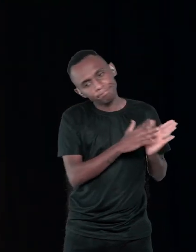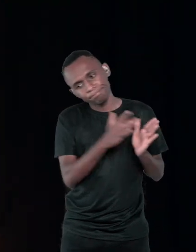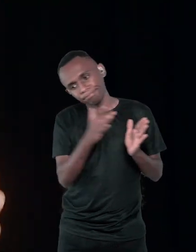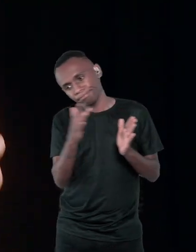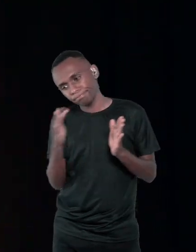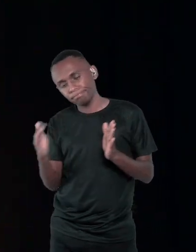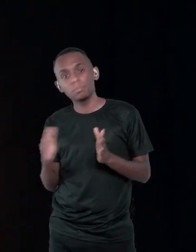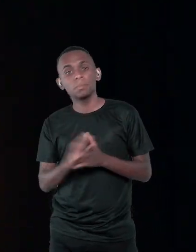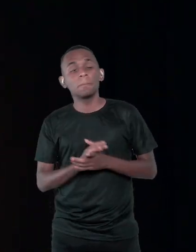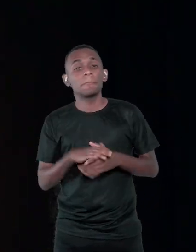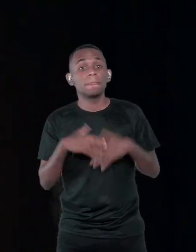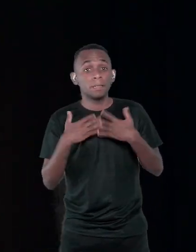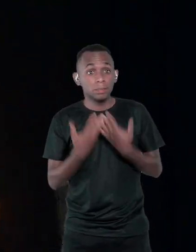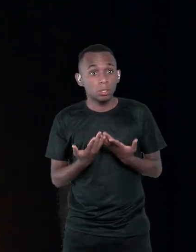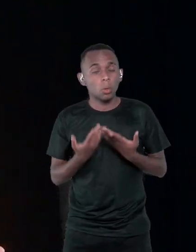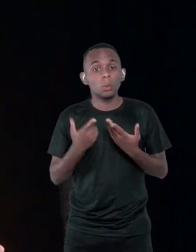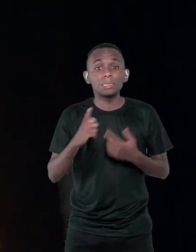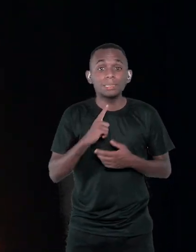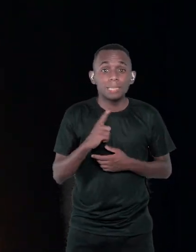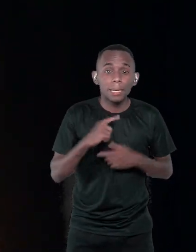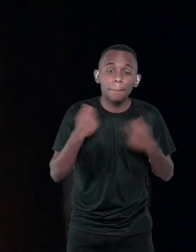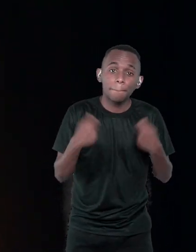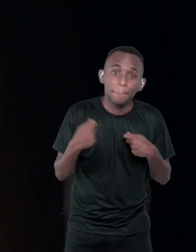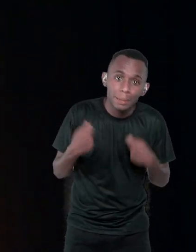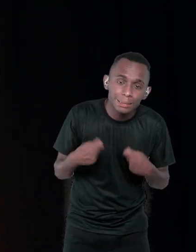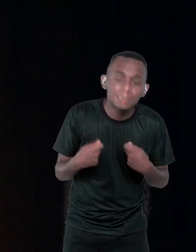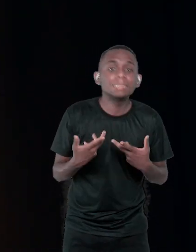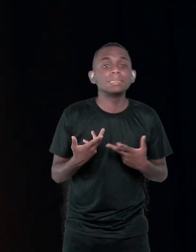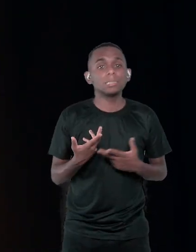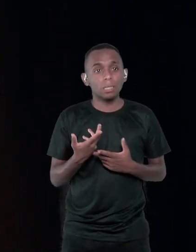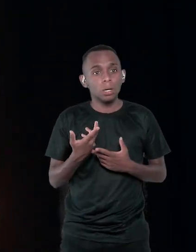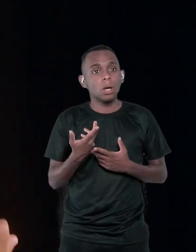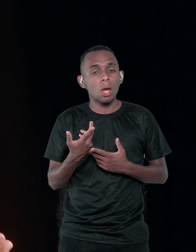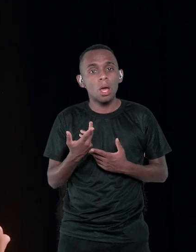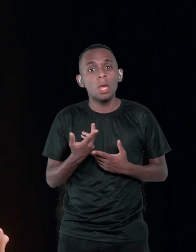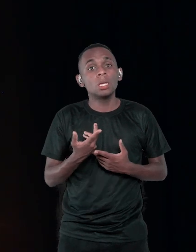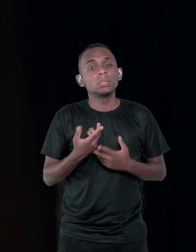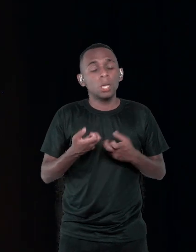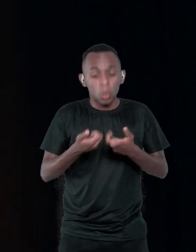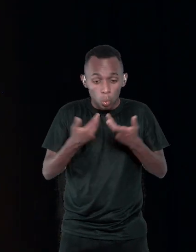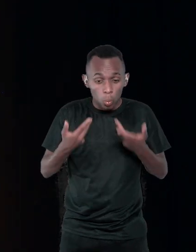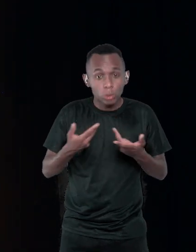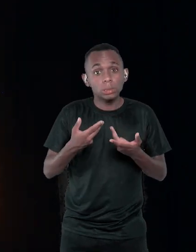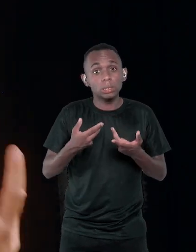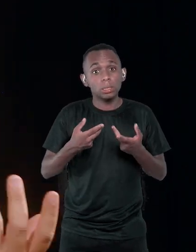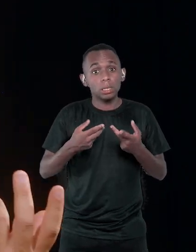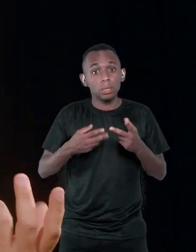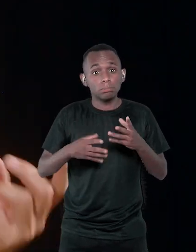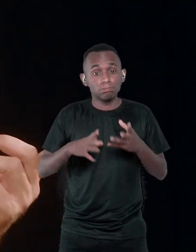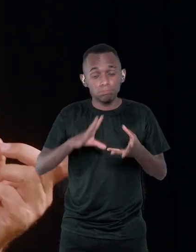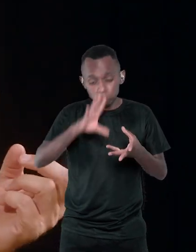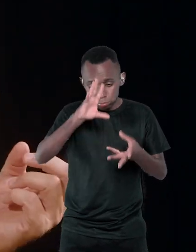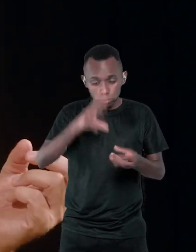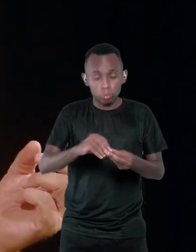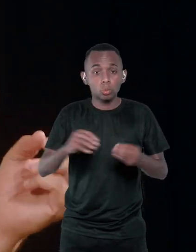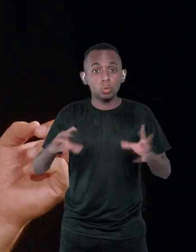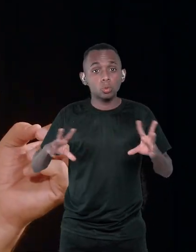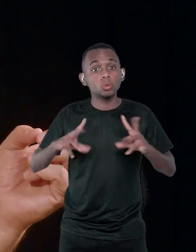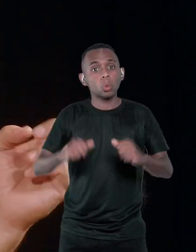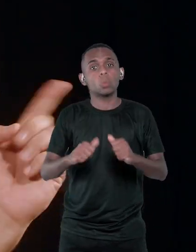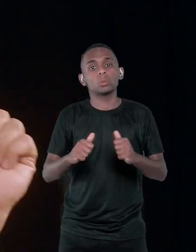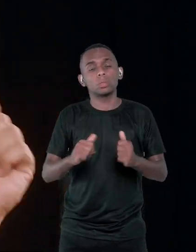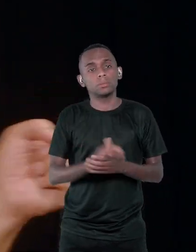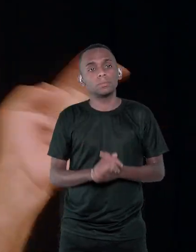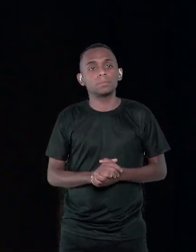pura devoção. Então, você tem que dar essa coisa completa. Eu estava lendo aqui, eu estava sendo entrevistado por um cara